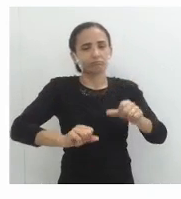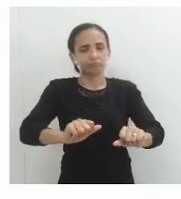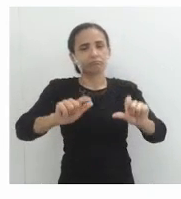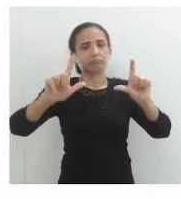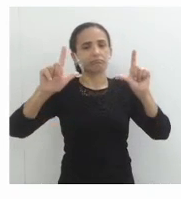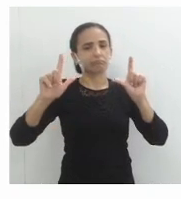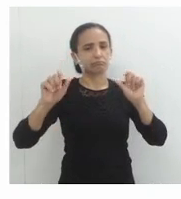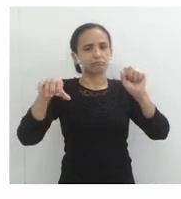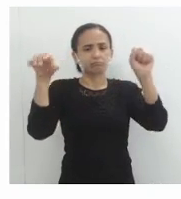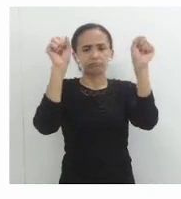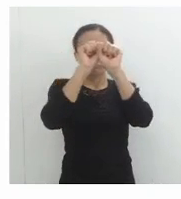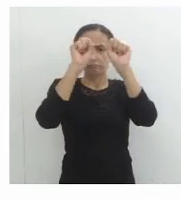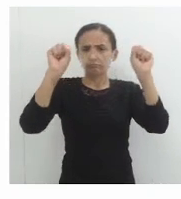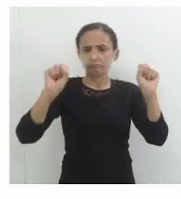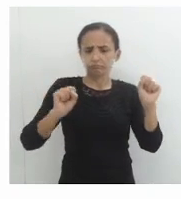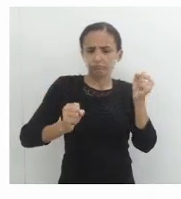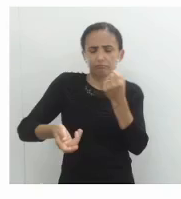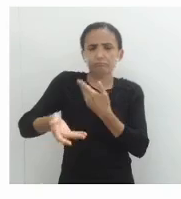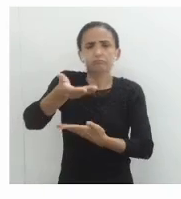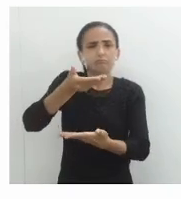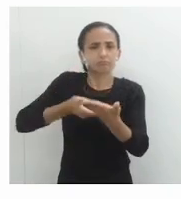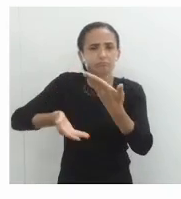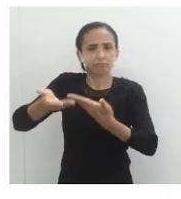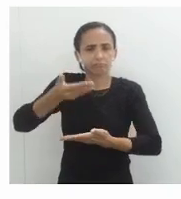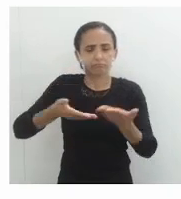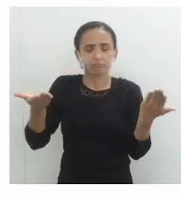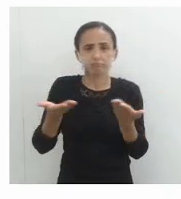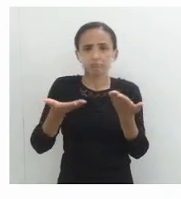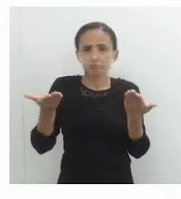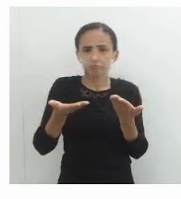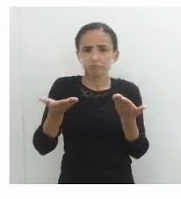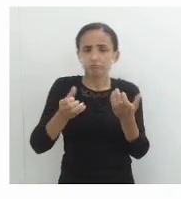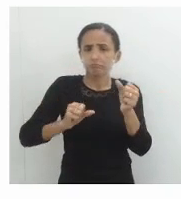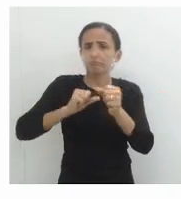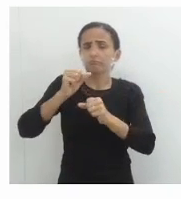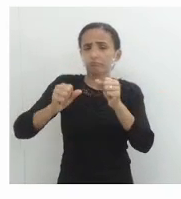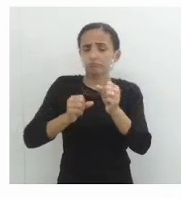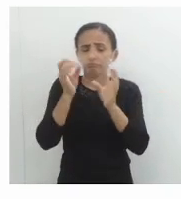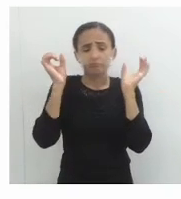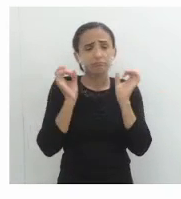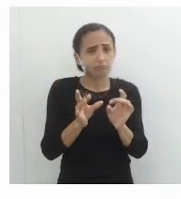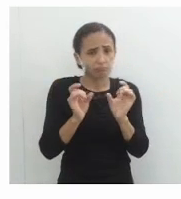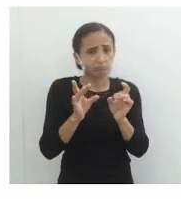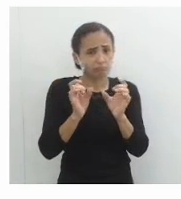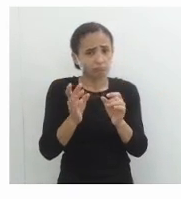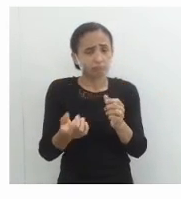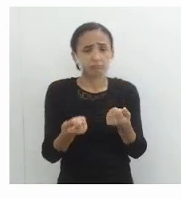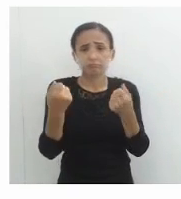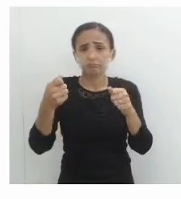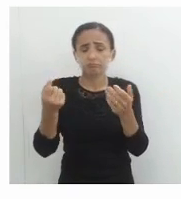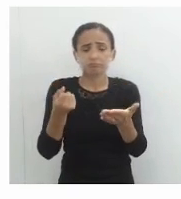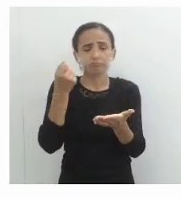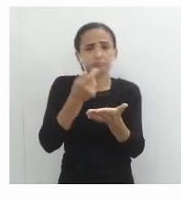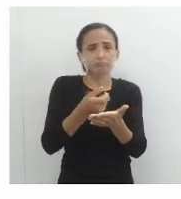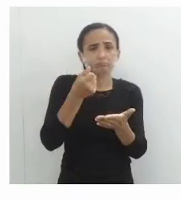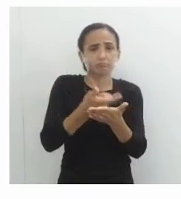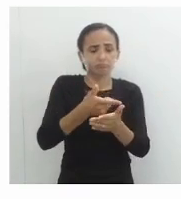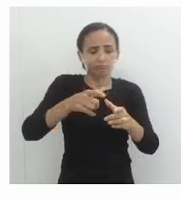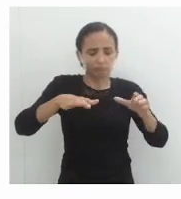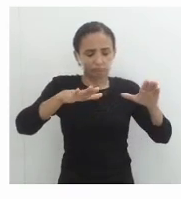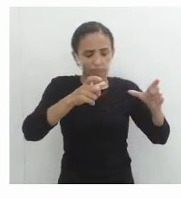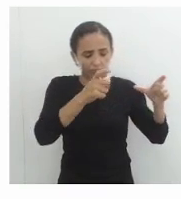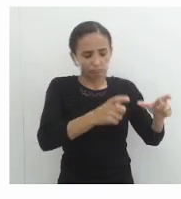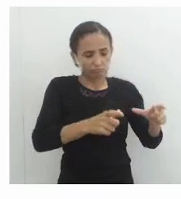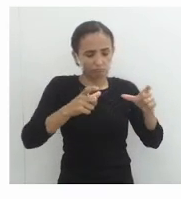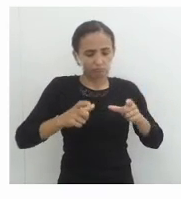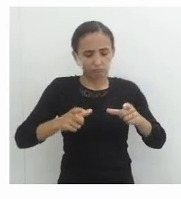sistema de circulação da arte em que as obras se transformam em mercadorias e são legitimadas pelos próprios espaços de divulgação,